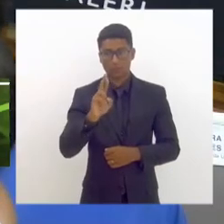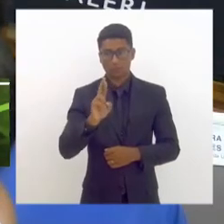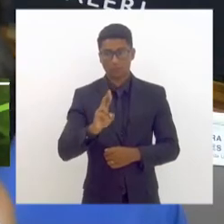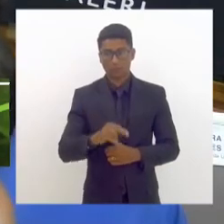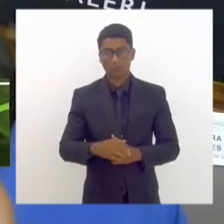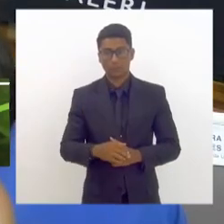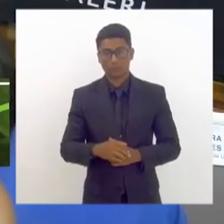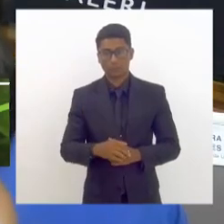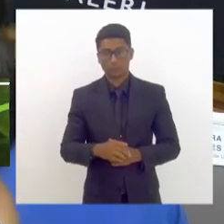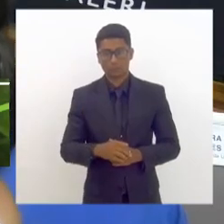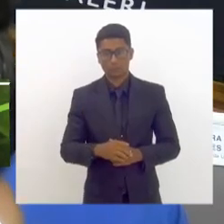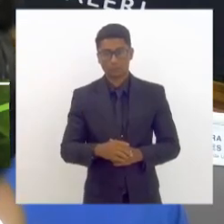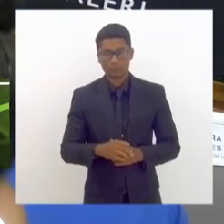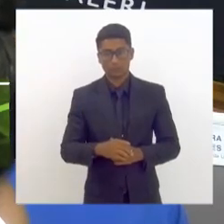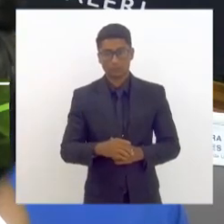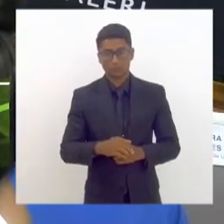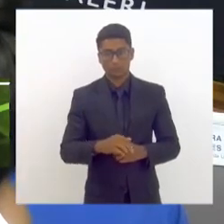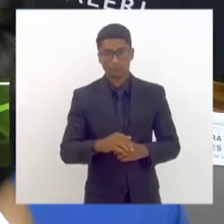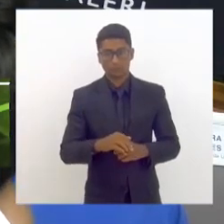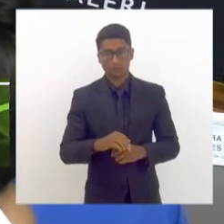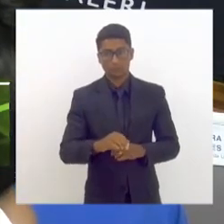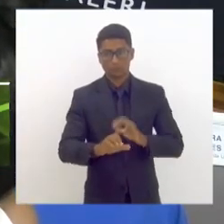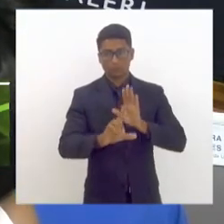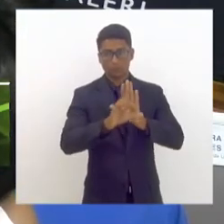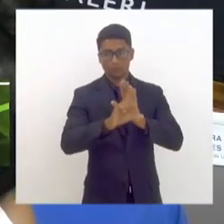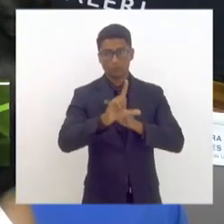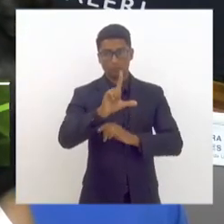Sobre a questão da LOA, deputado,